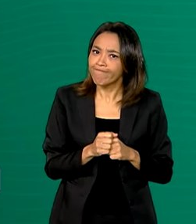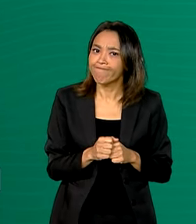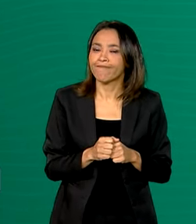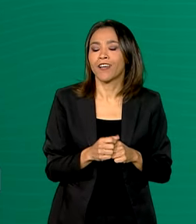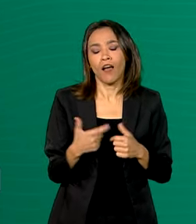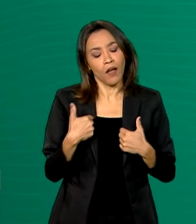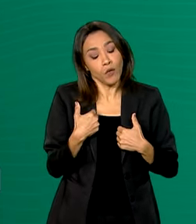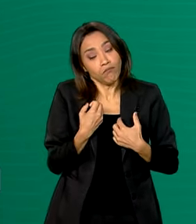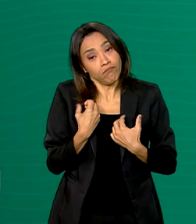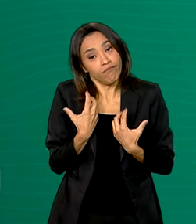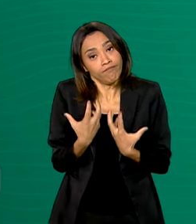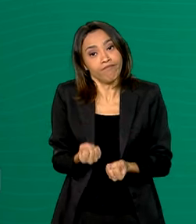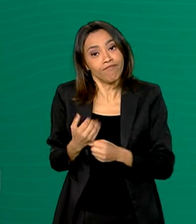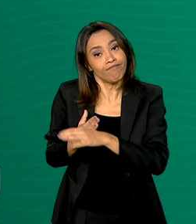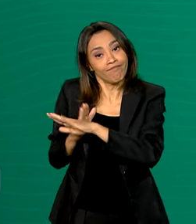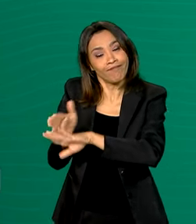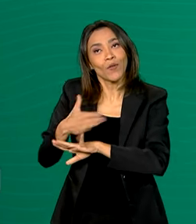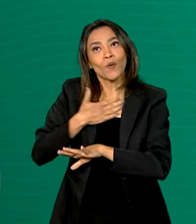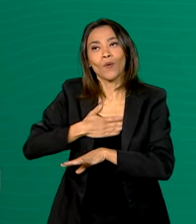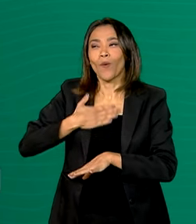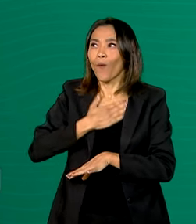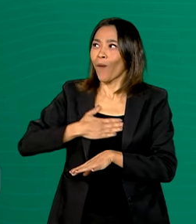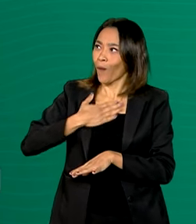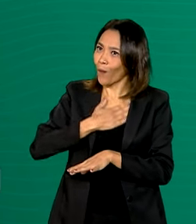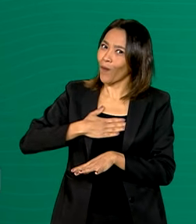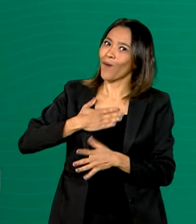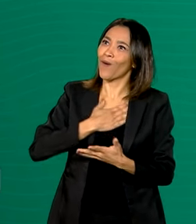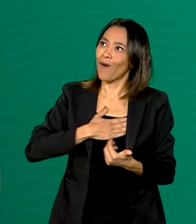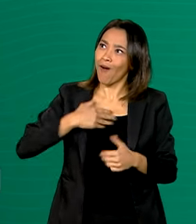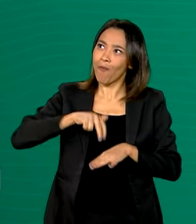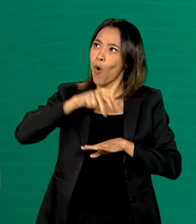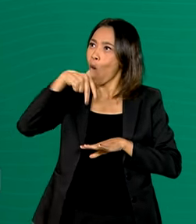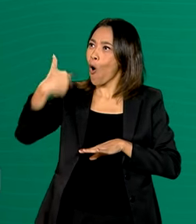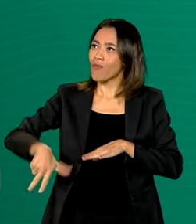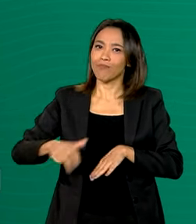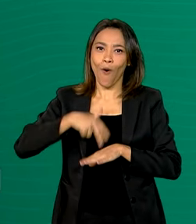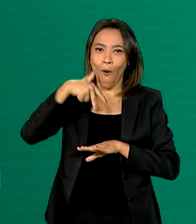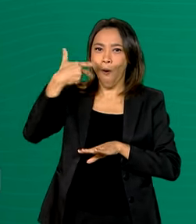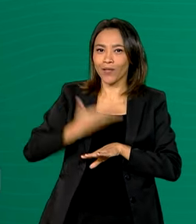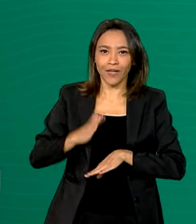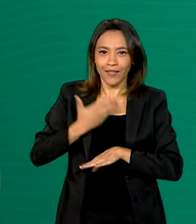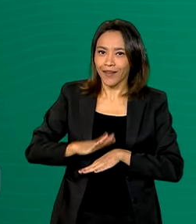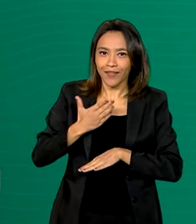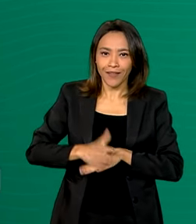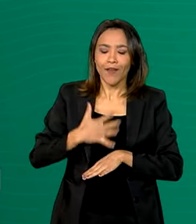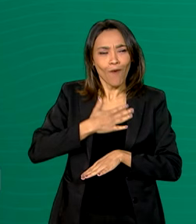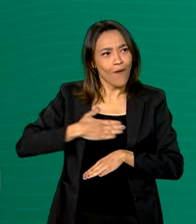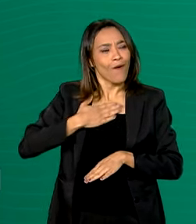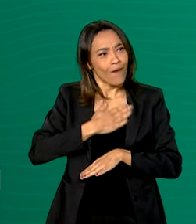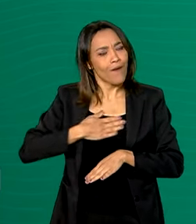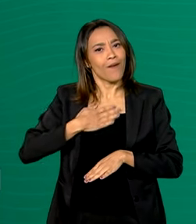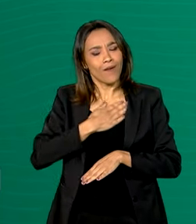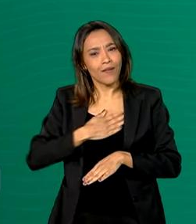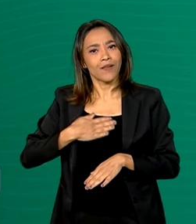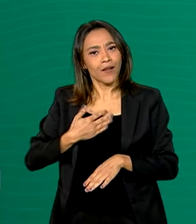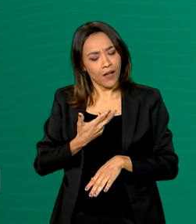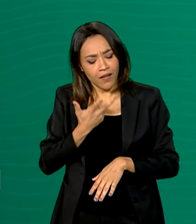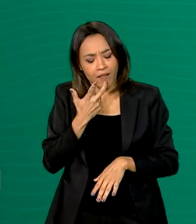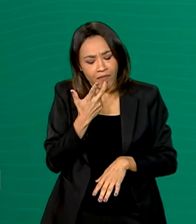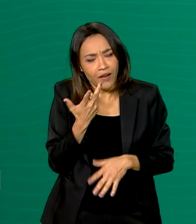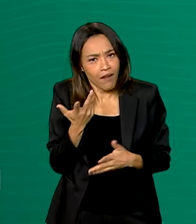e comecei a gostar dos saltos e foi uma paixão desde o começo. E eu falei,